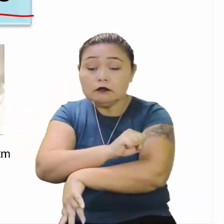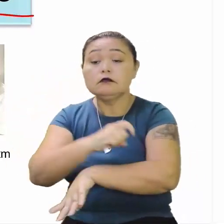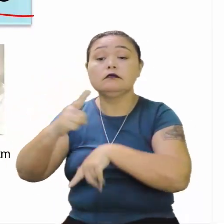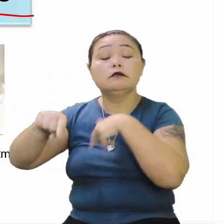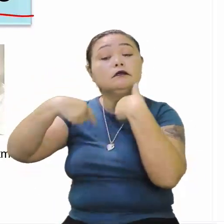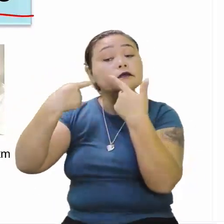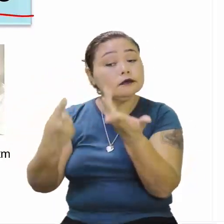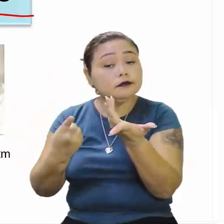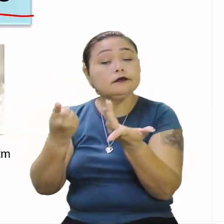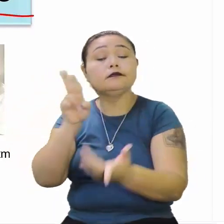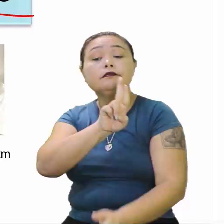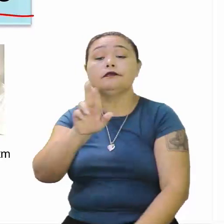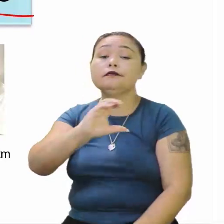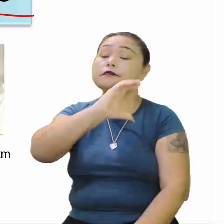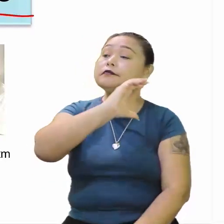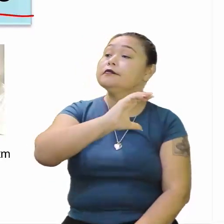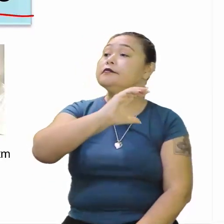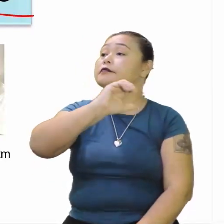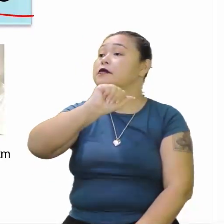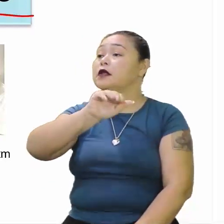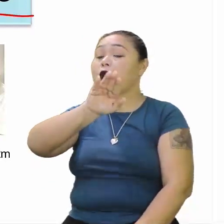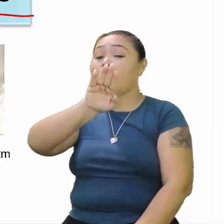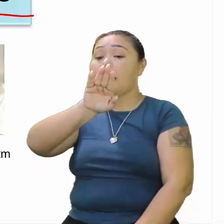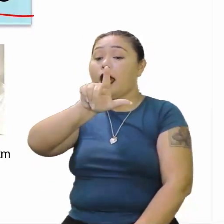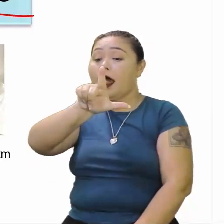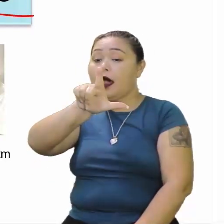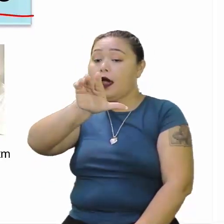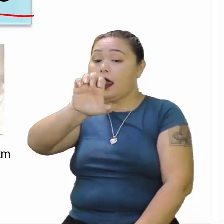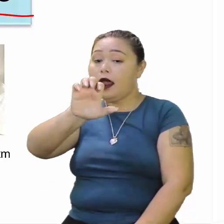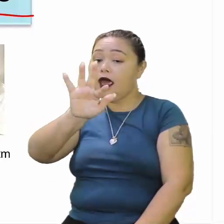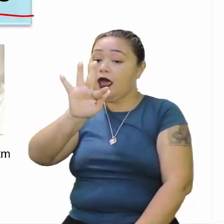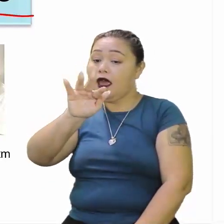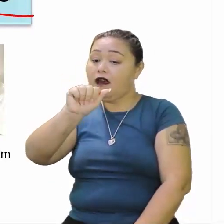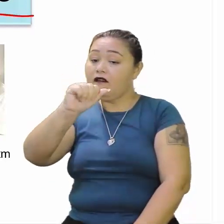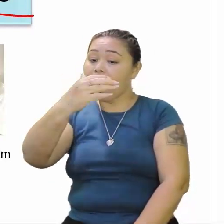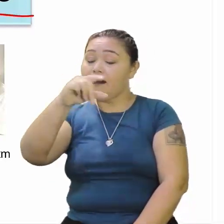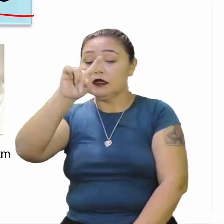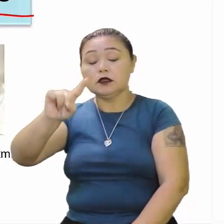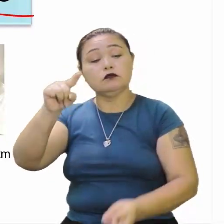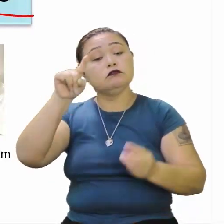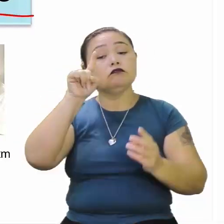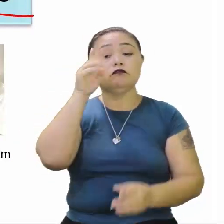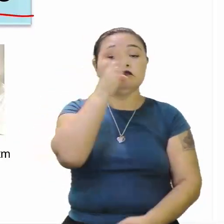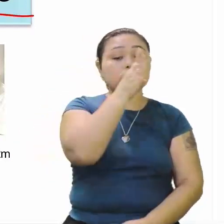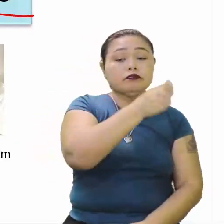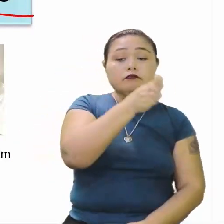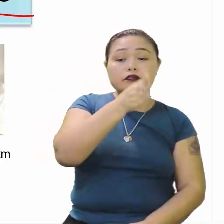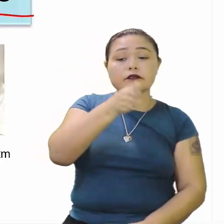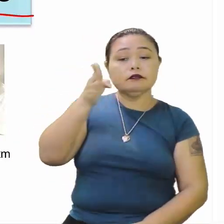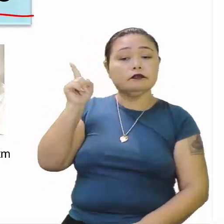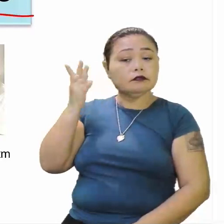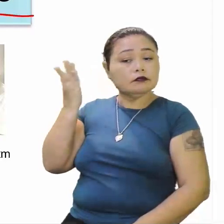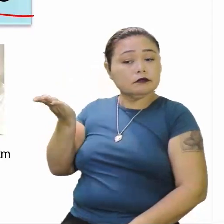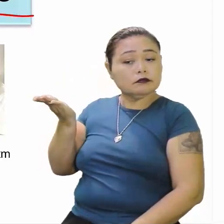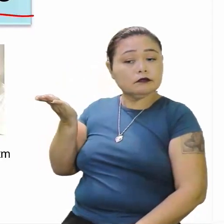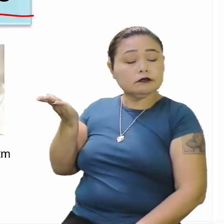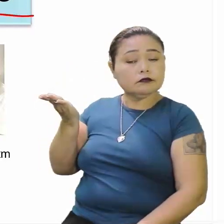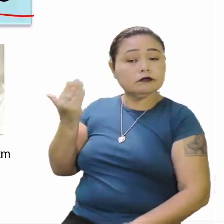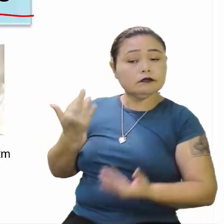qual denominamos de calefação. Olha só. Então, os três tipos de vaporização são